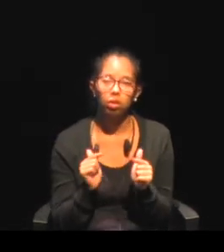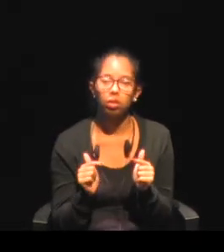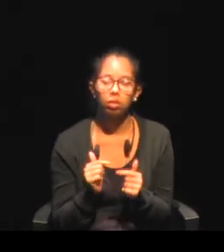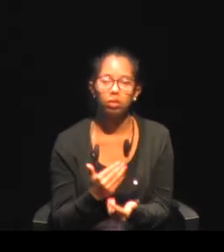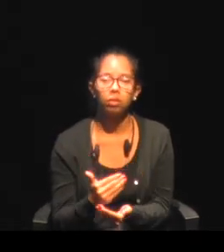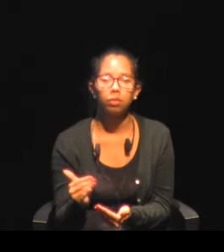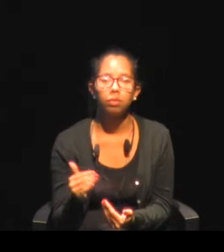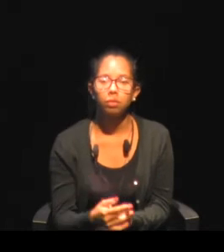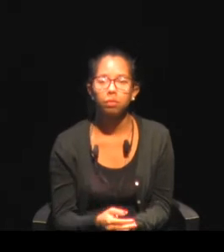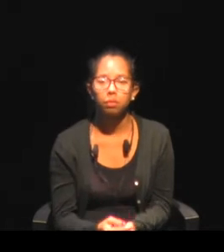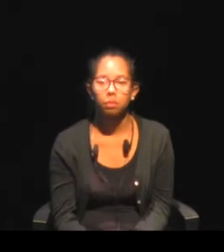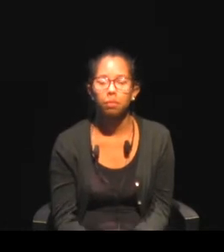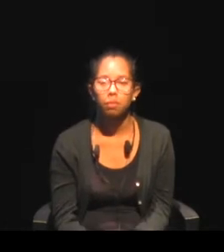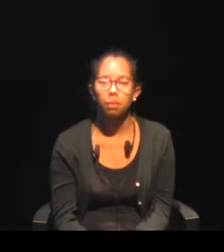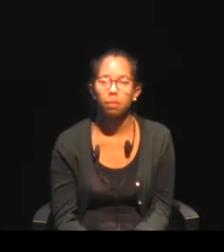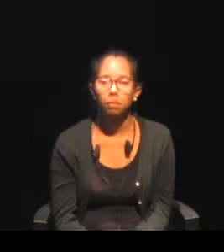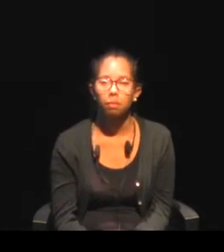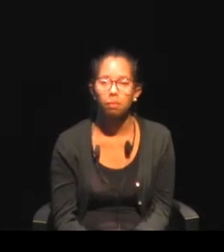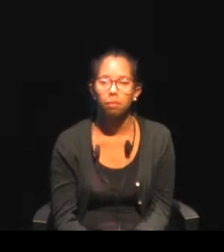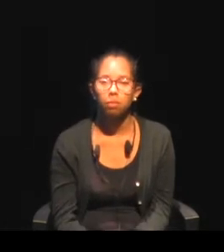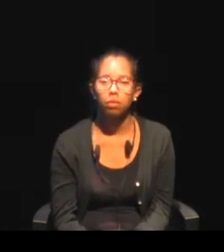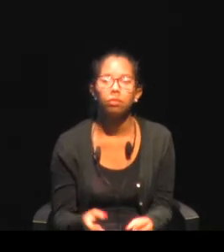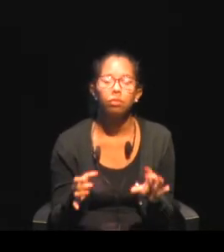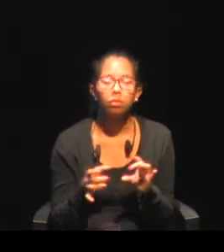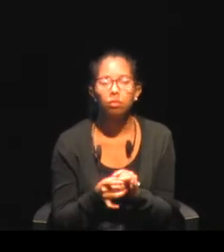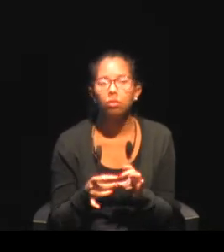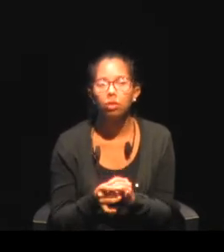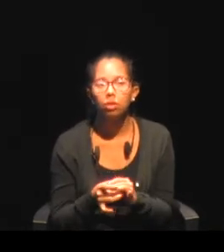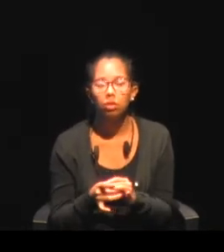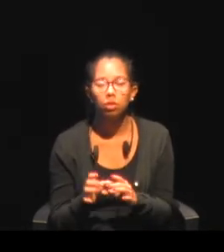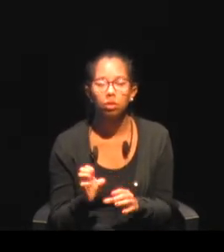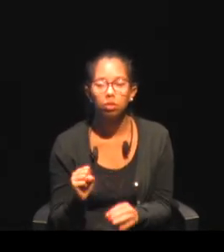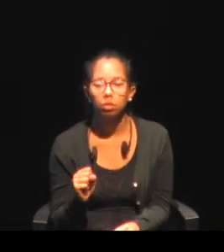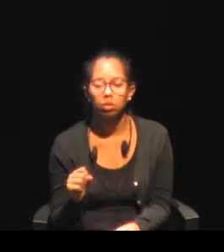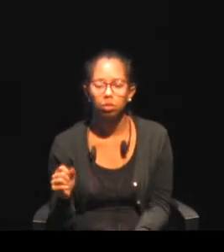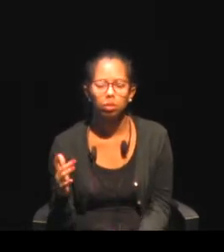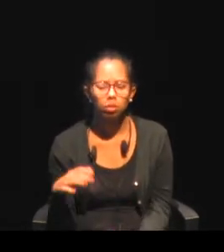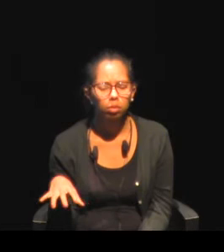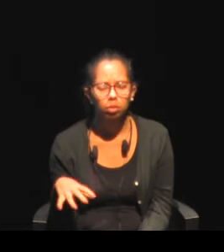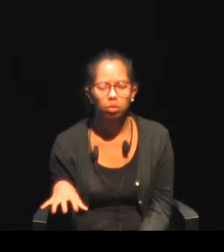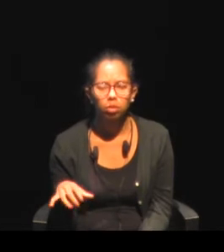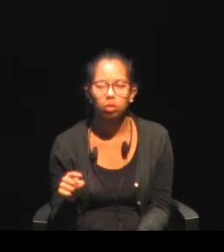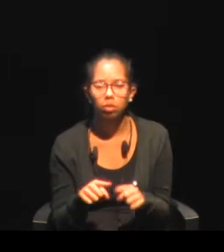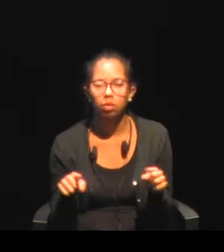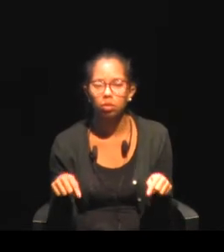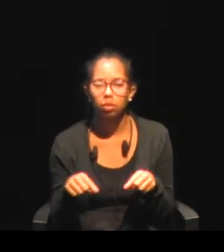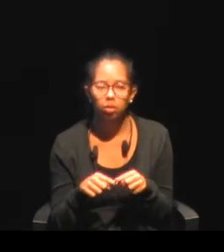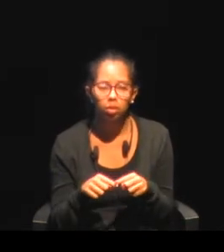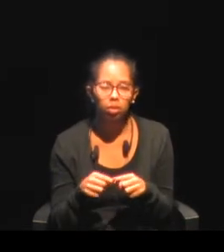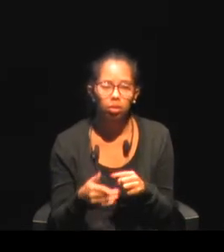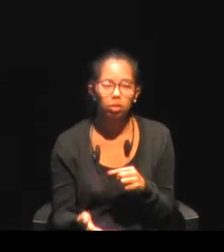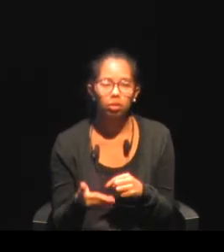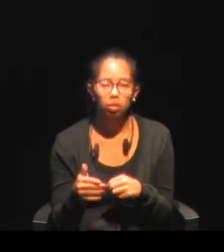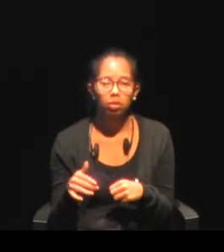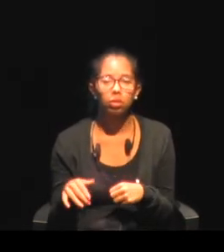pé direito um pouco mais reduzido, e assim por diante. Toda a circulação vertical aqui, conectado por uns passadiços, com a caixa expográfica, que é